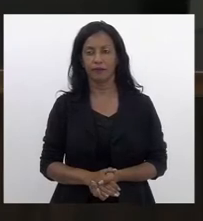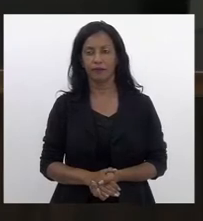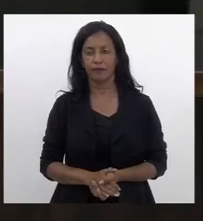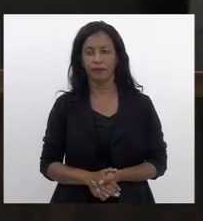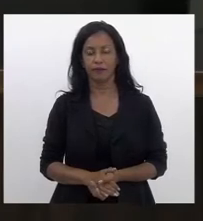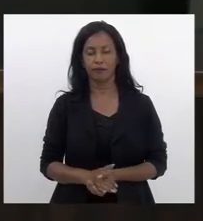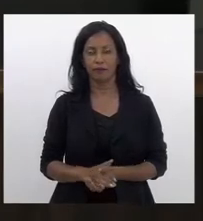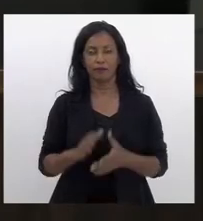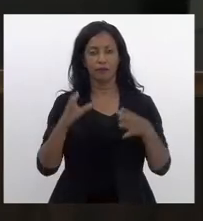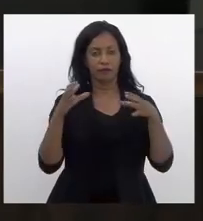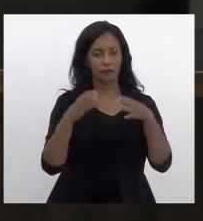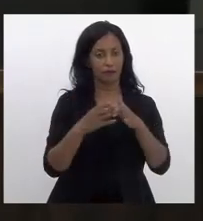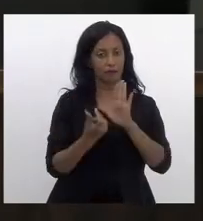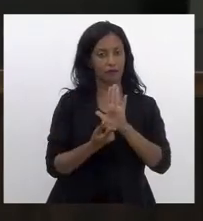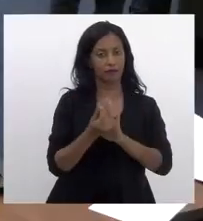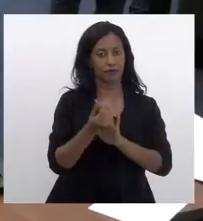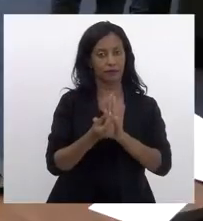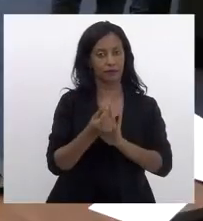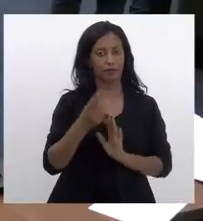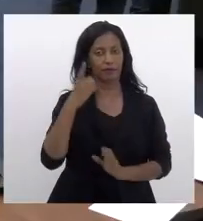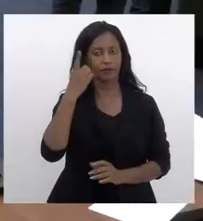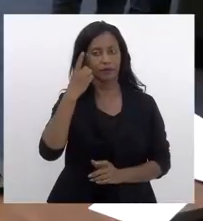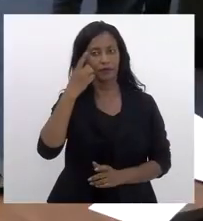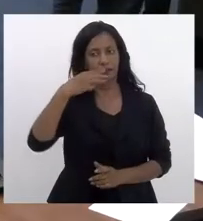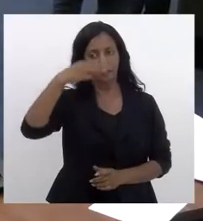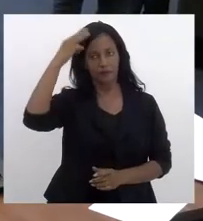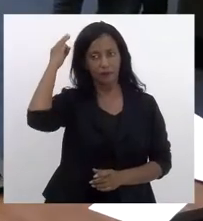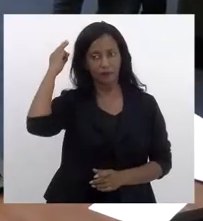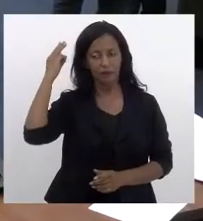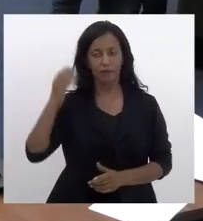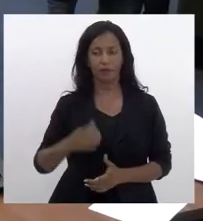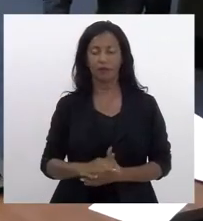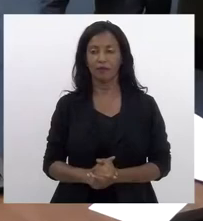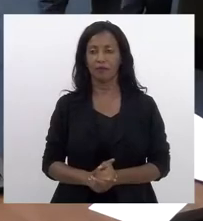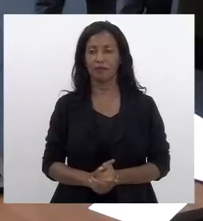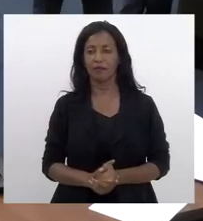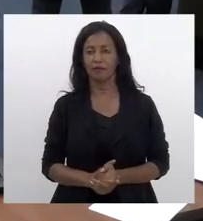Pela Comissão de Orçamento, deputado Márcio Pacheco.